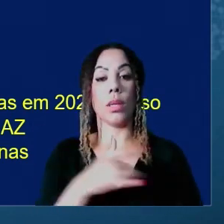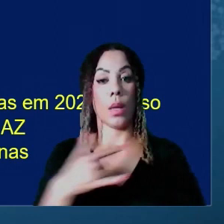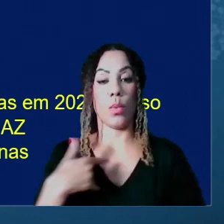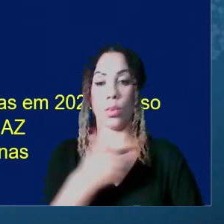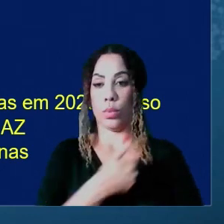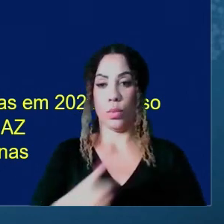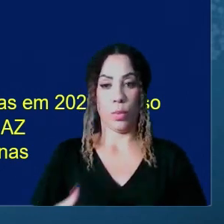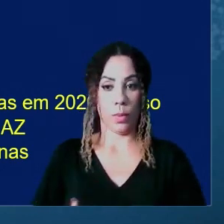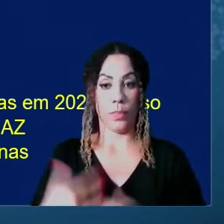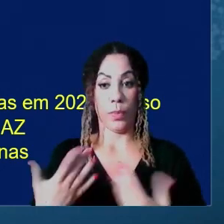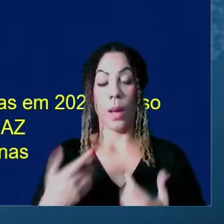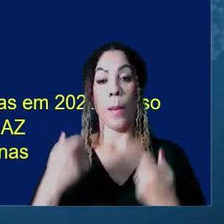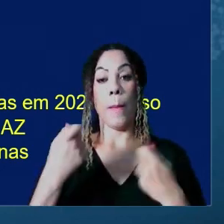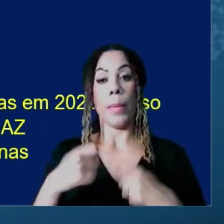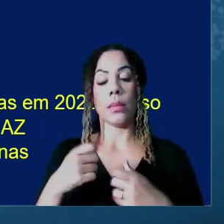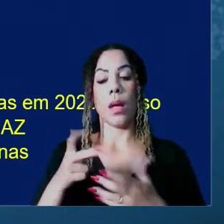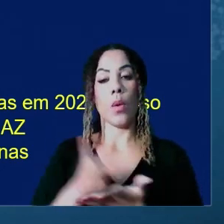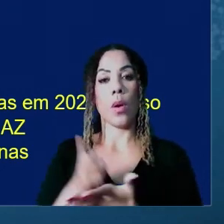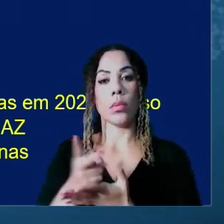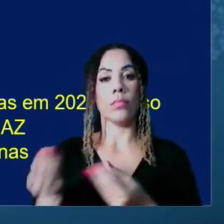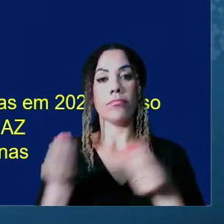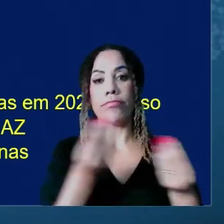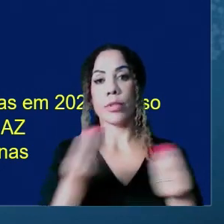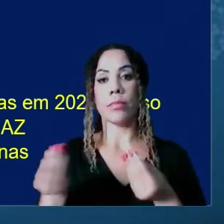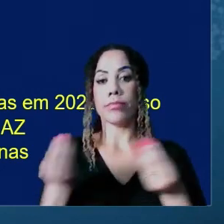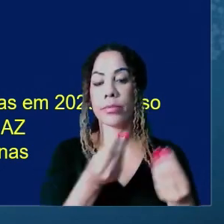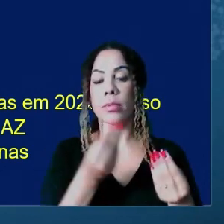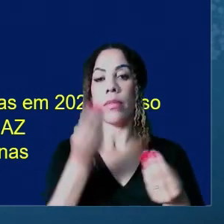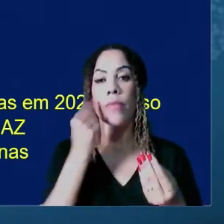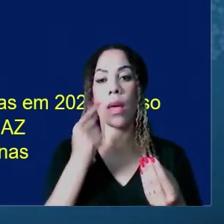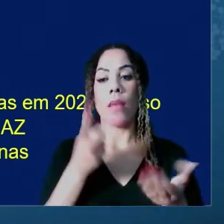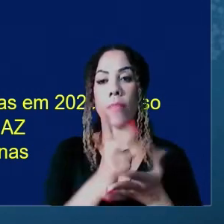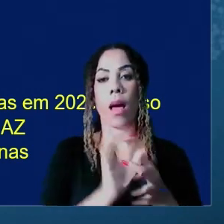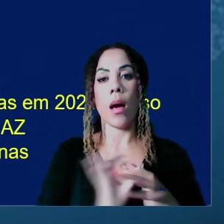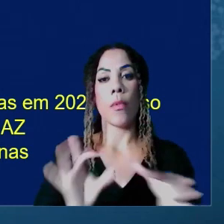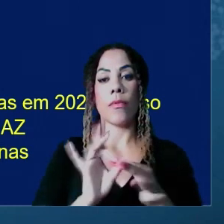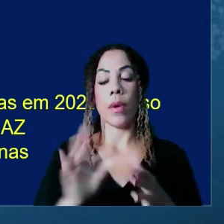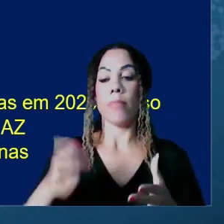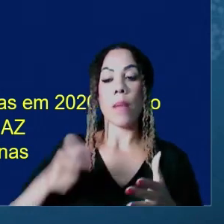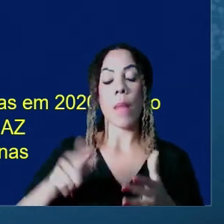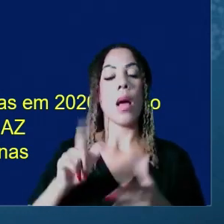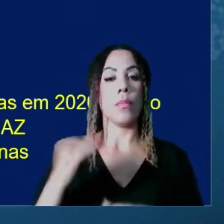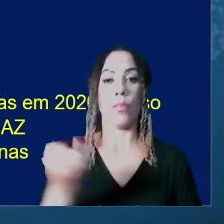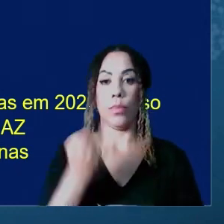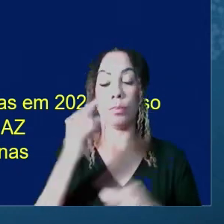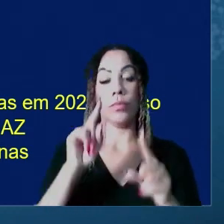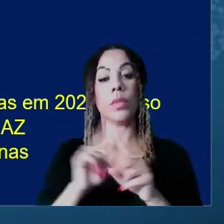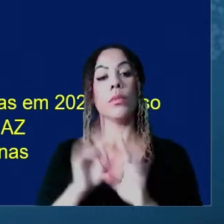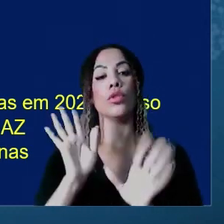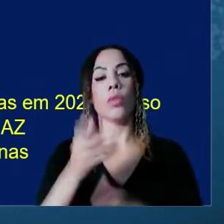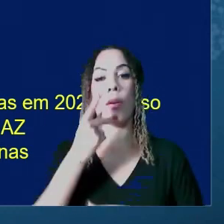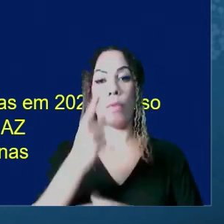a submissão contínua é muito importante. Além disso, como também já foi falado, o desenvolvimento em paralelo de